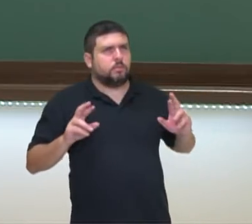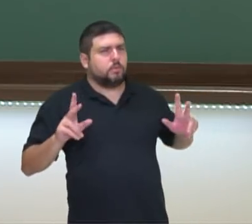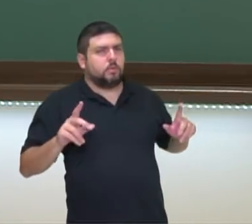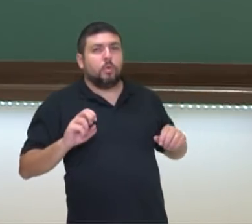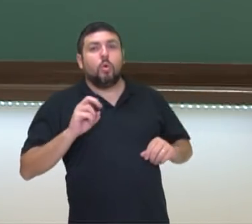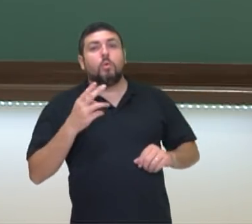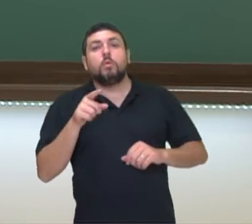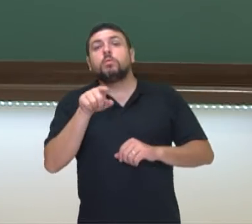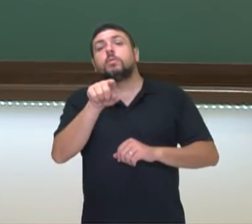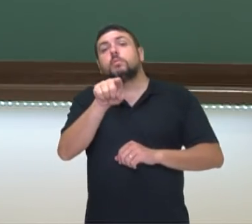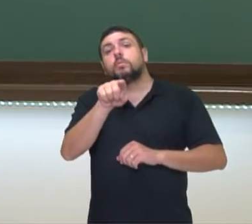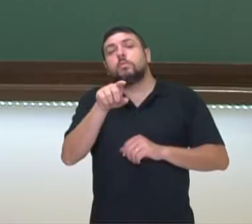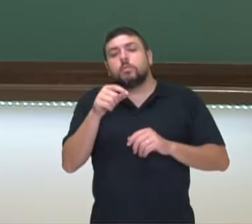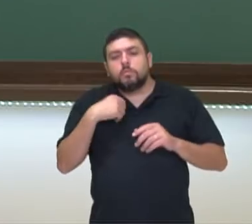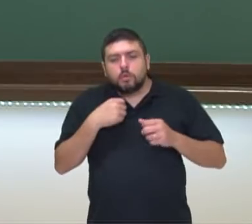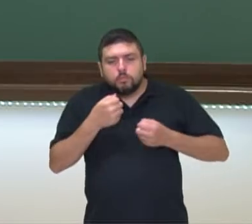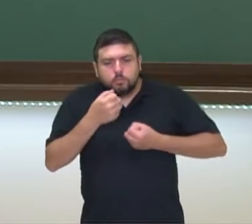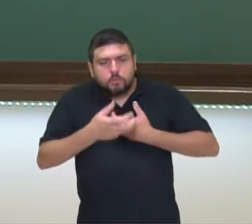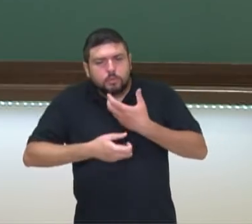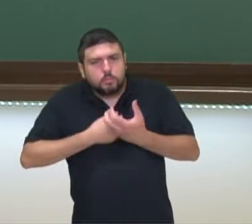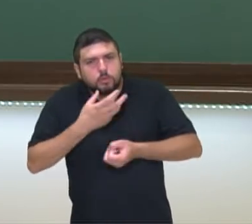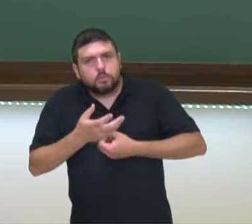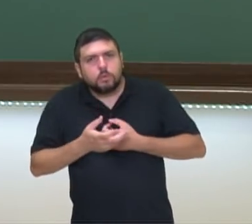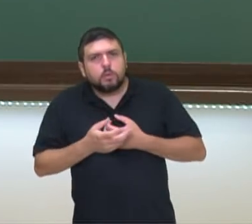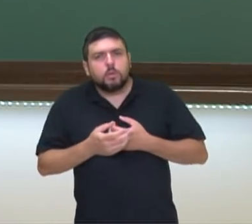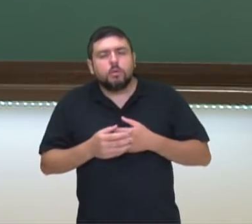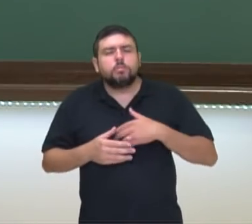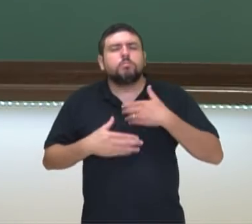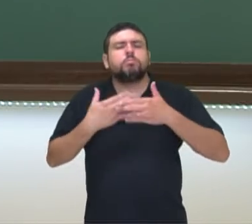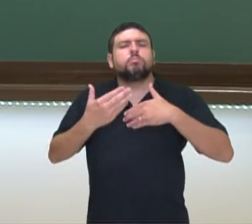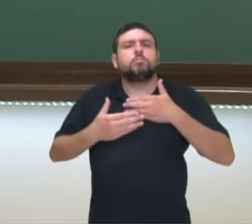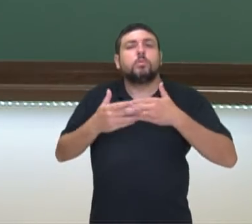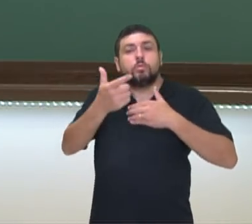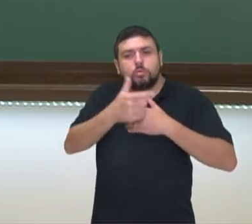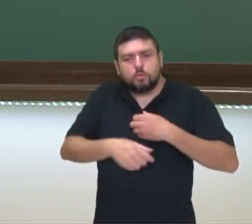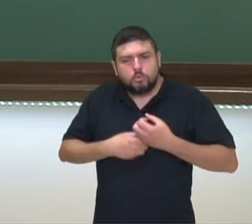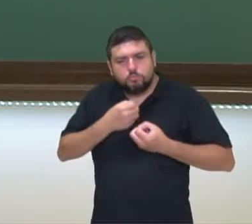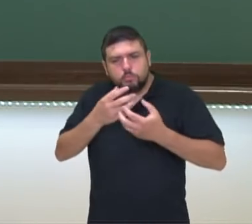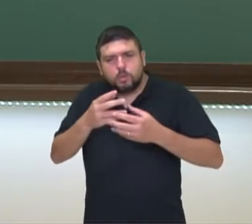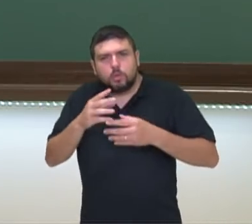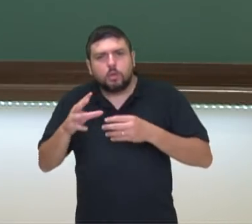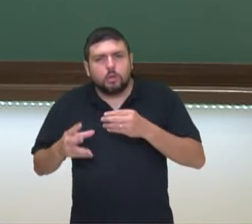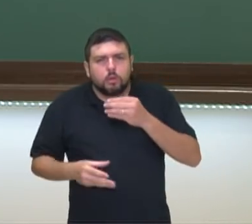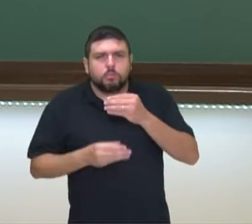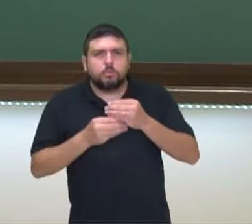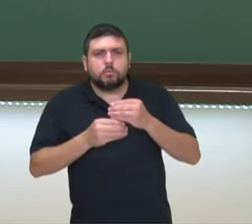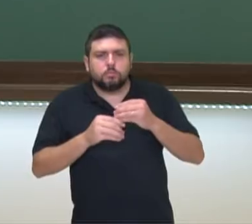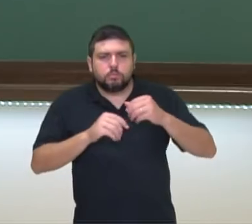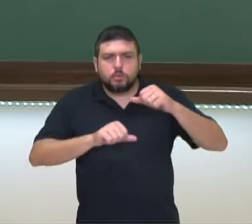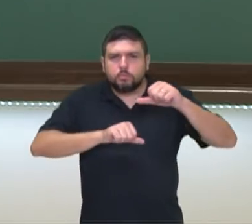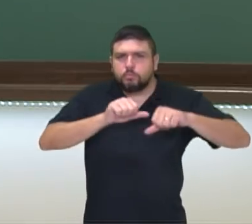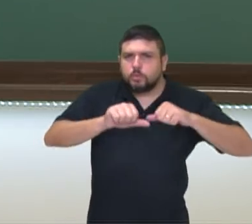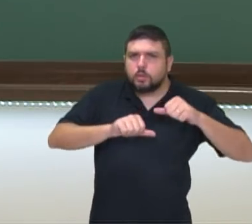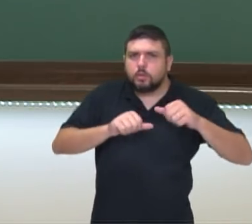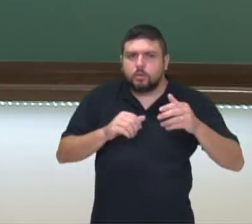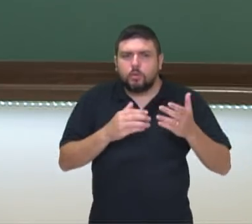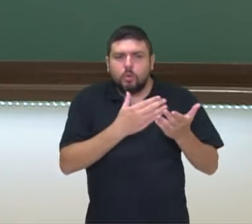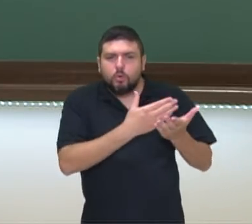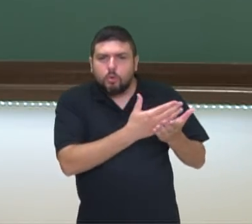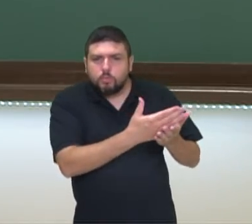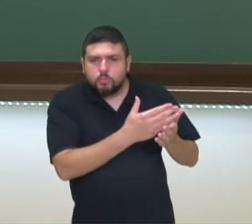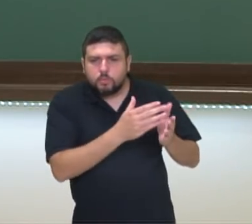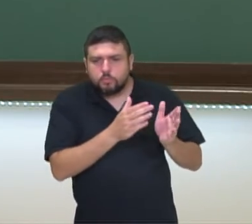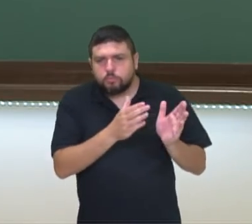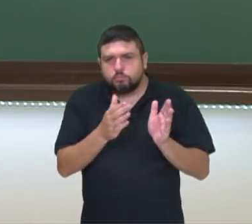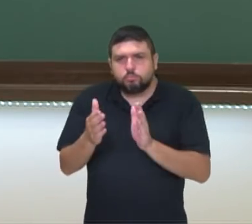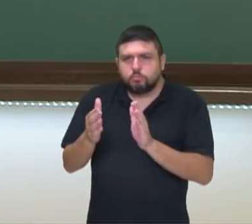uma história que você sempre tem esse costume de relembrá-la, você modifica algo no começo, no meio, no